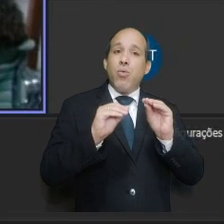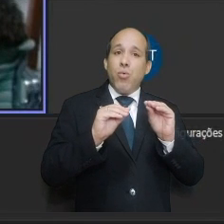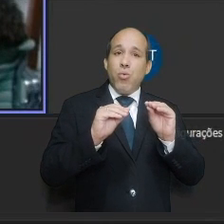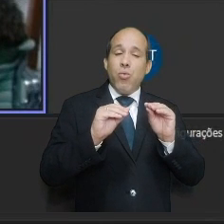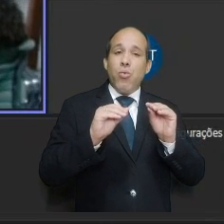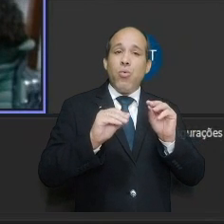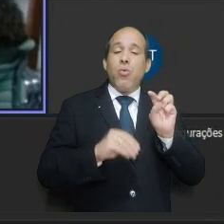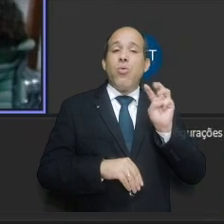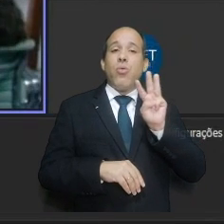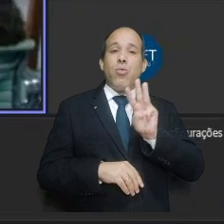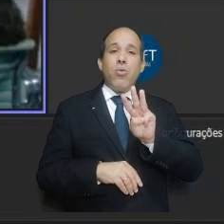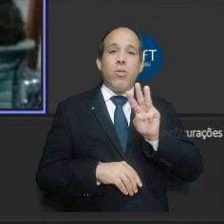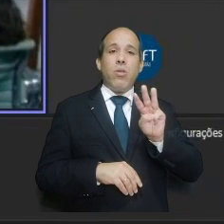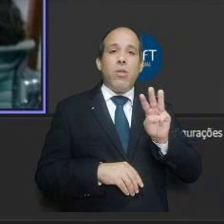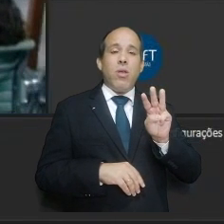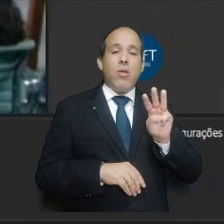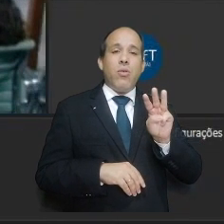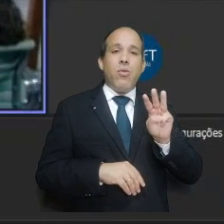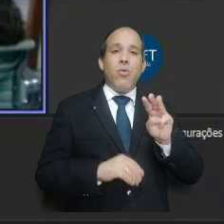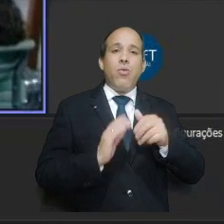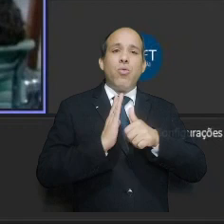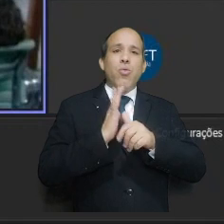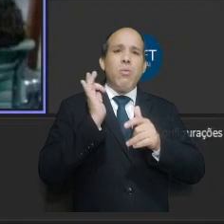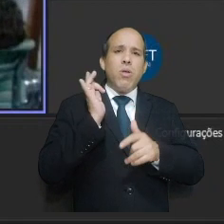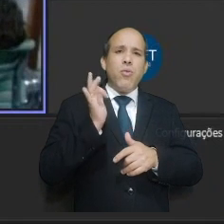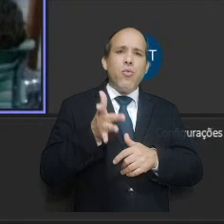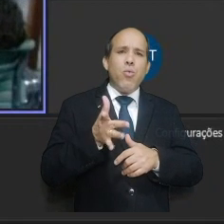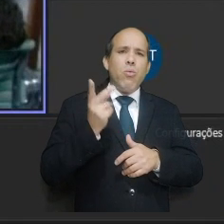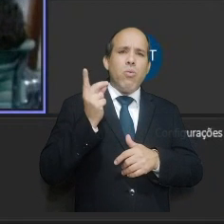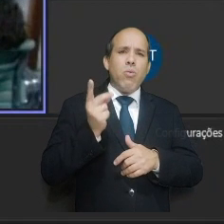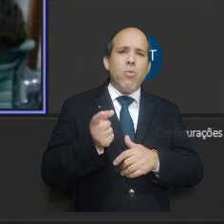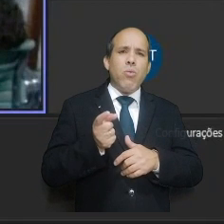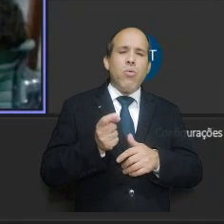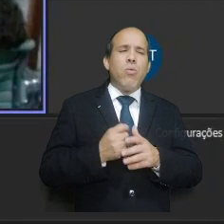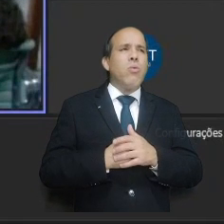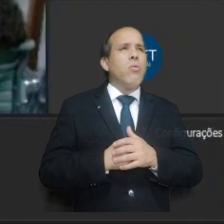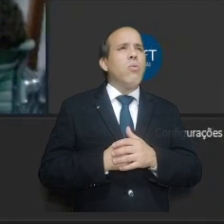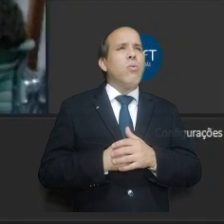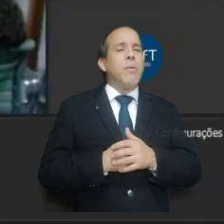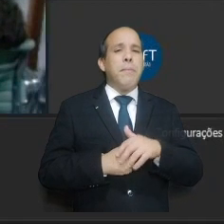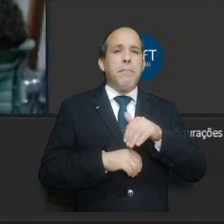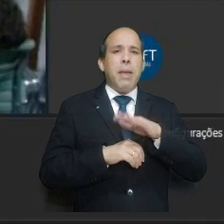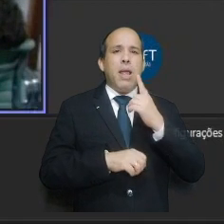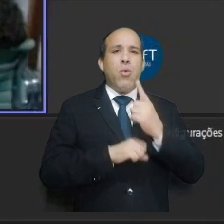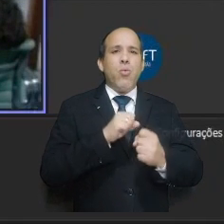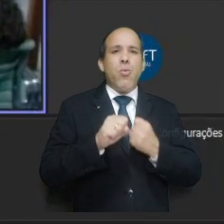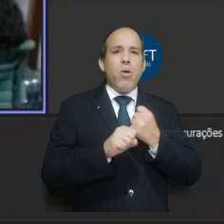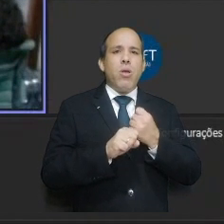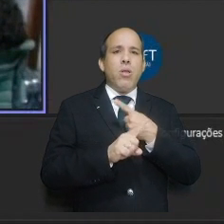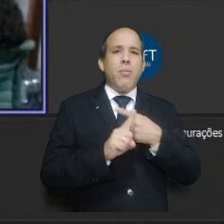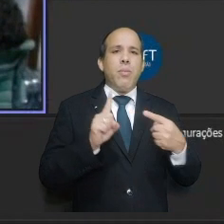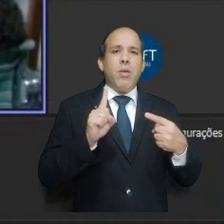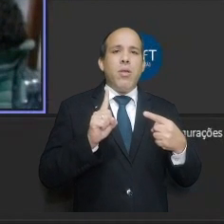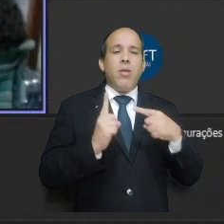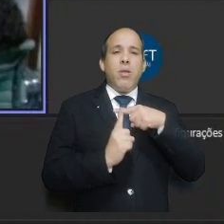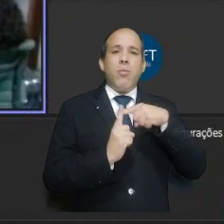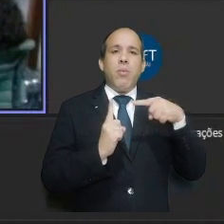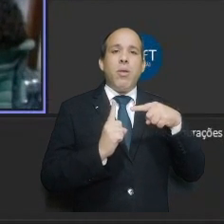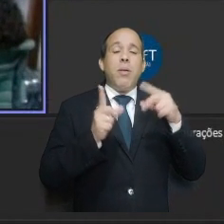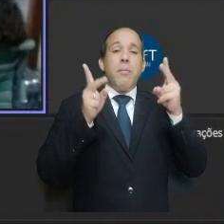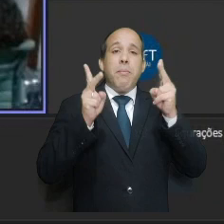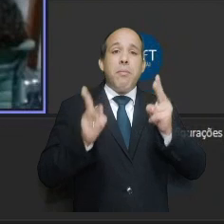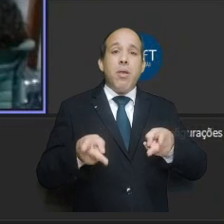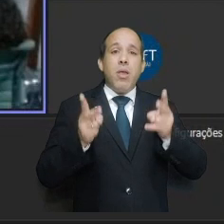publicada, repito, no site do clube e por lá ficou durante mais de 1 ano e